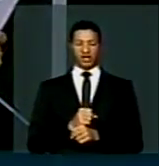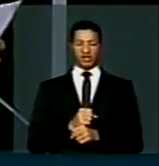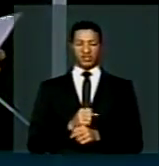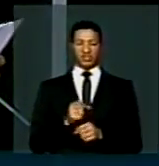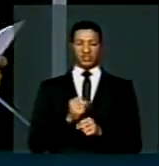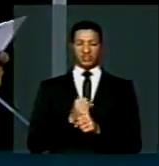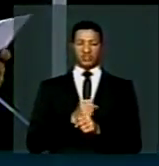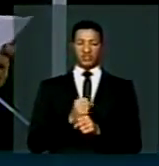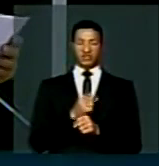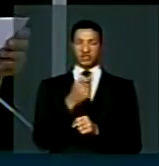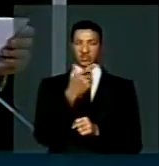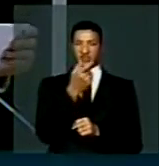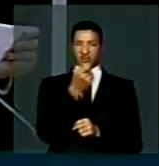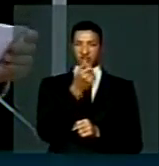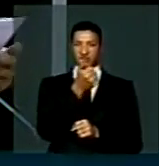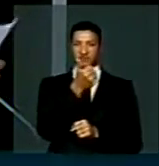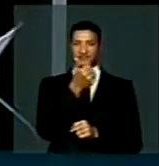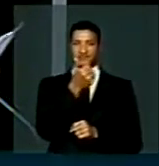neste ano de